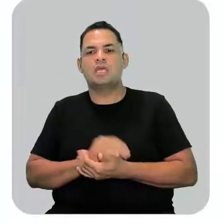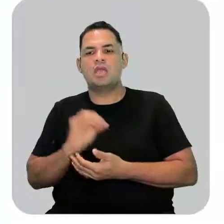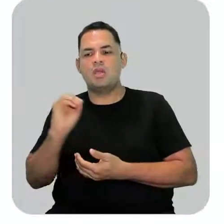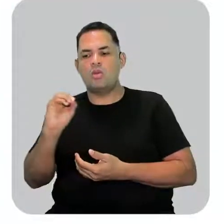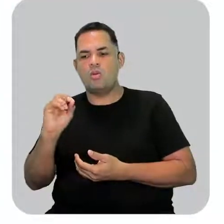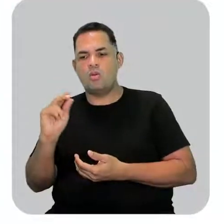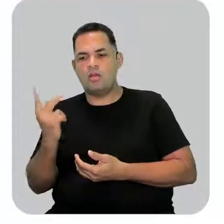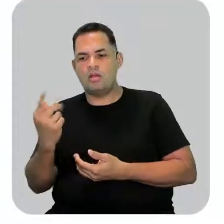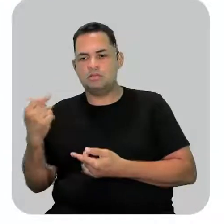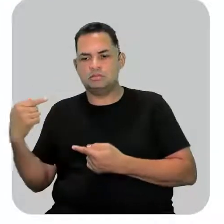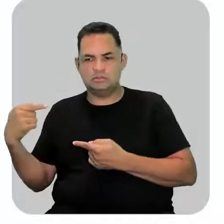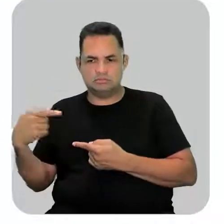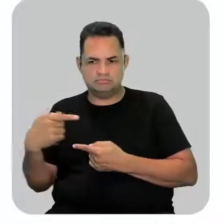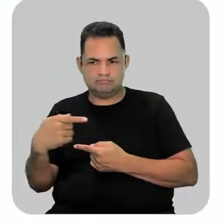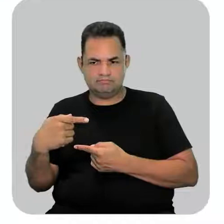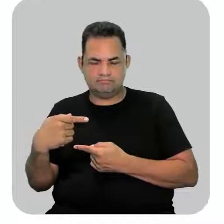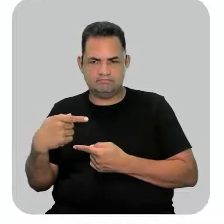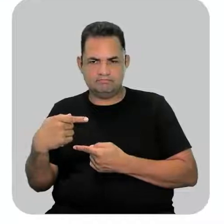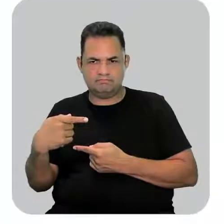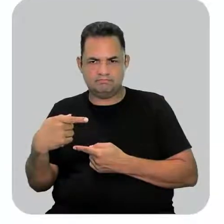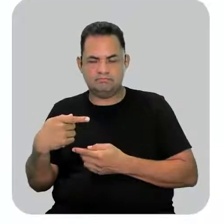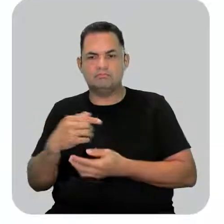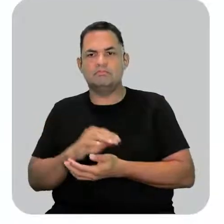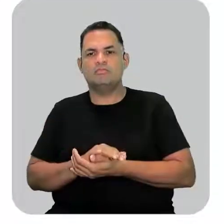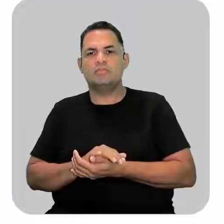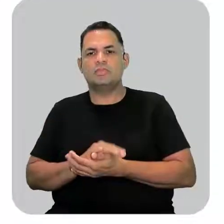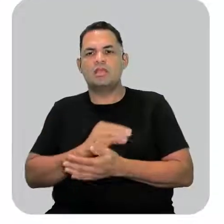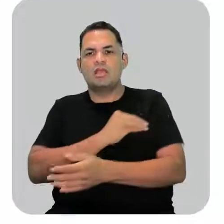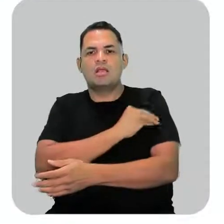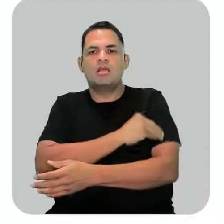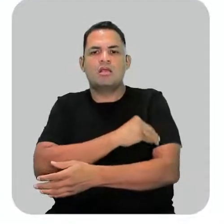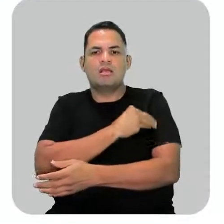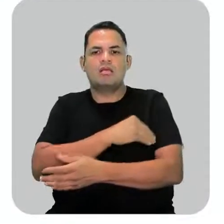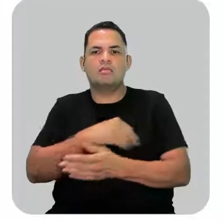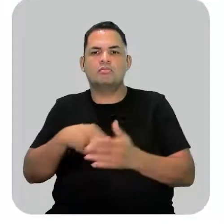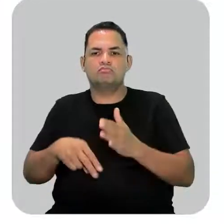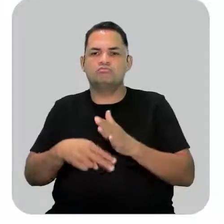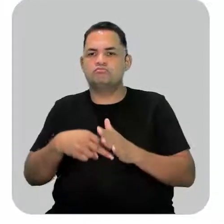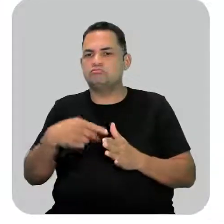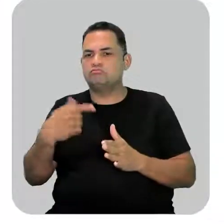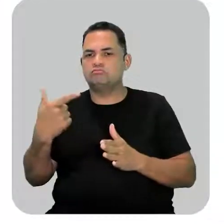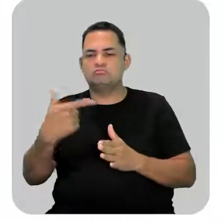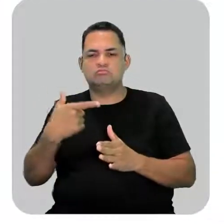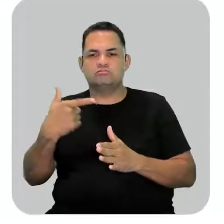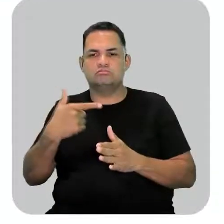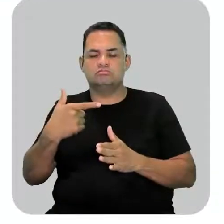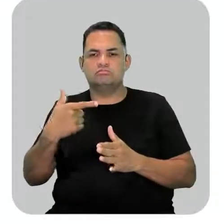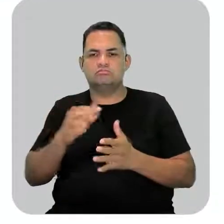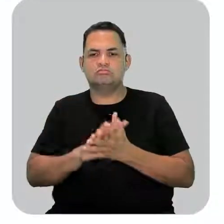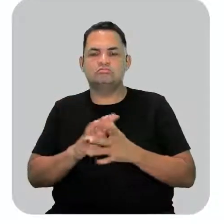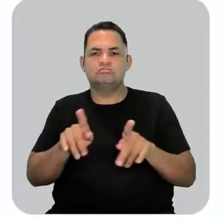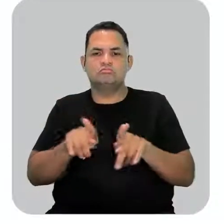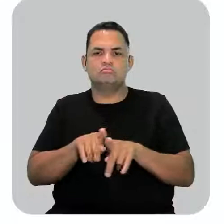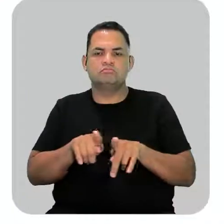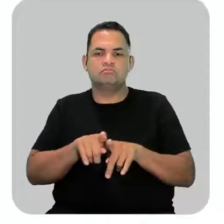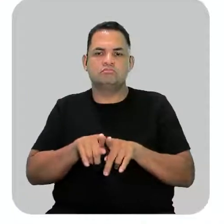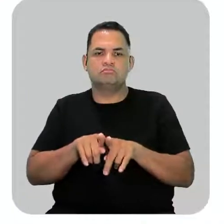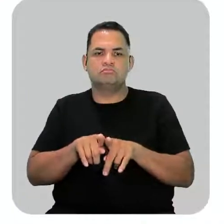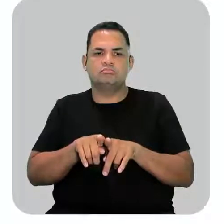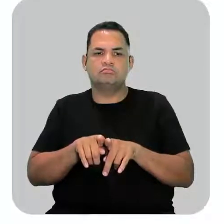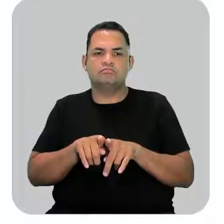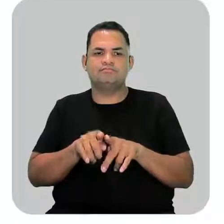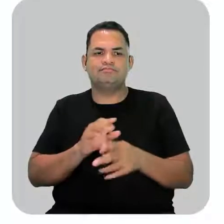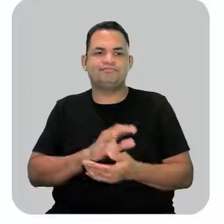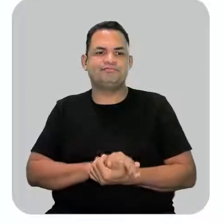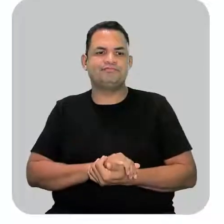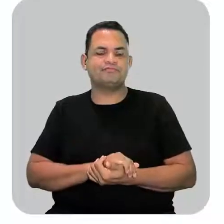ligada diretamente a ele, o álcool passa a ser um álcool secundário também.